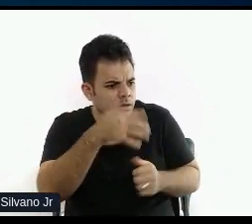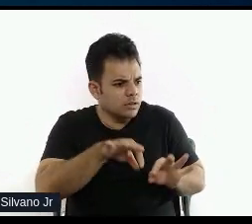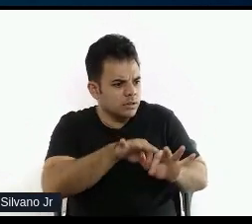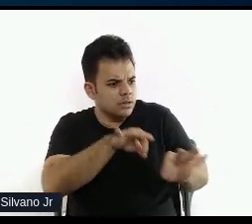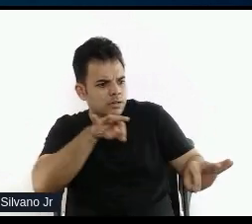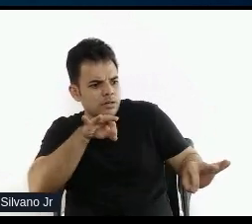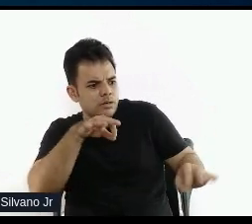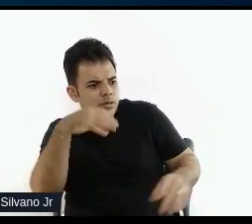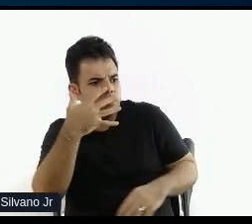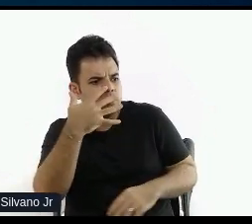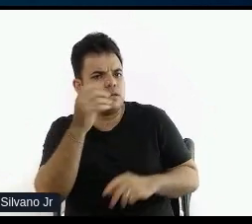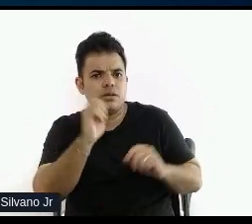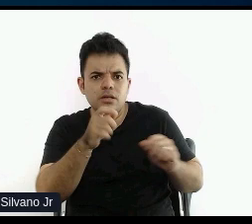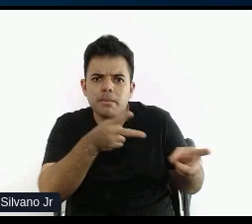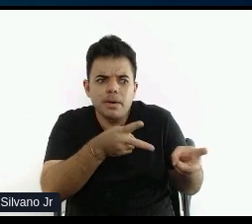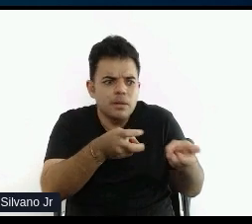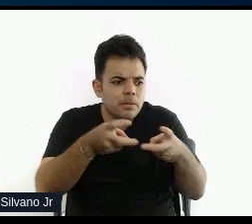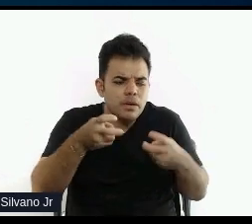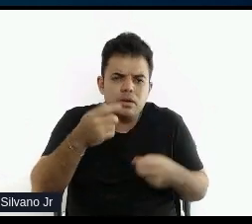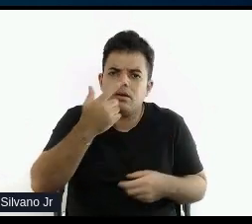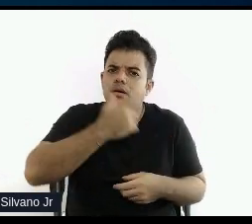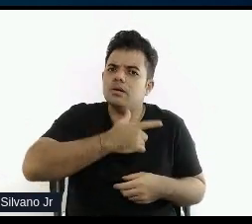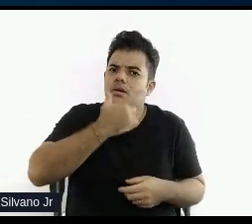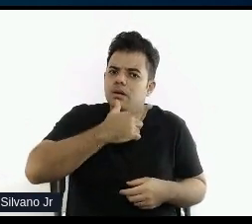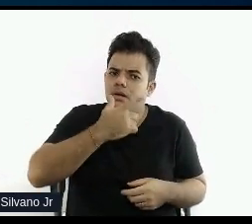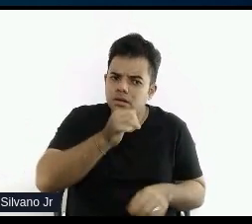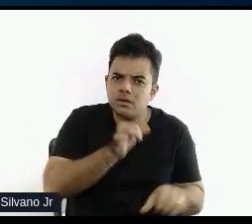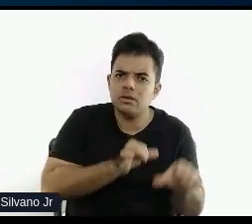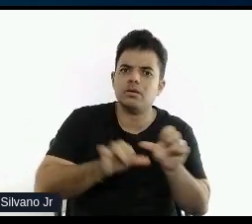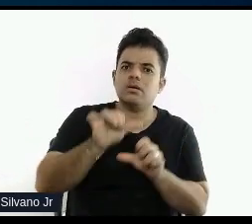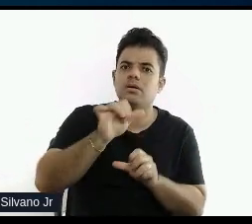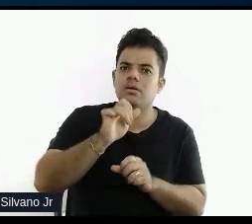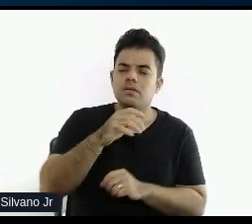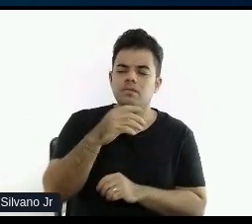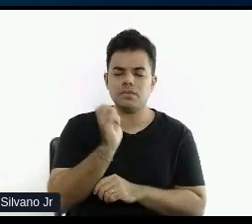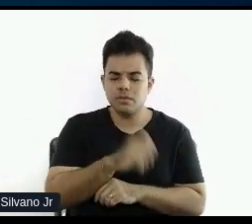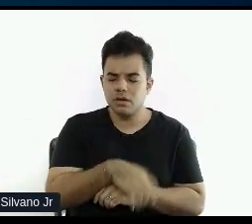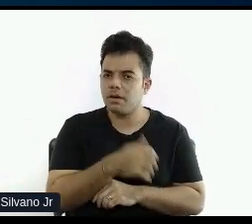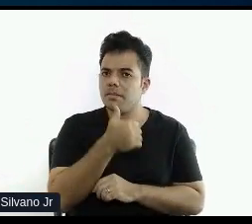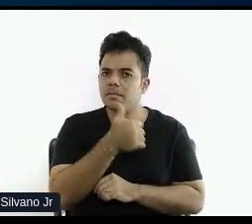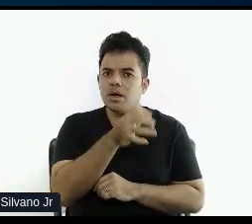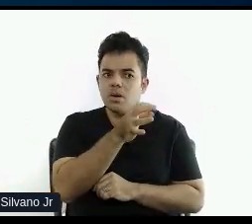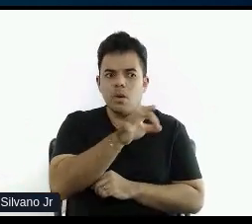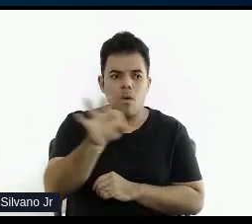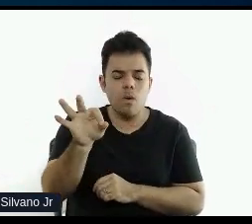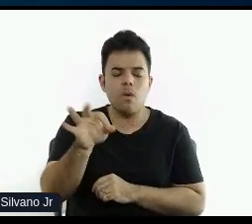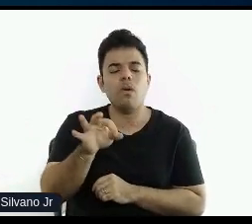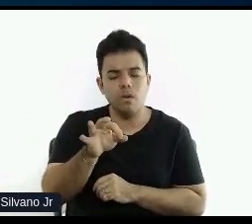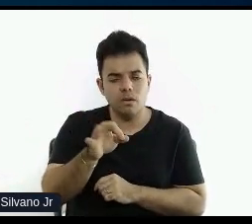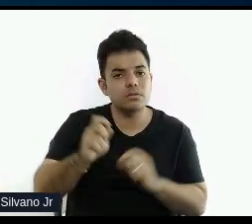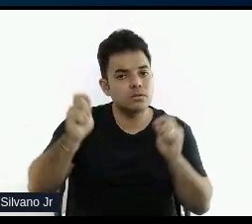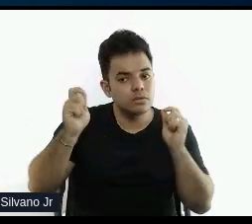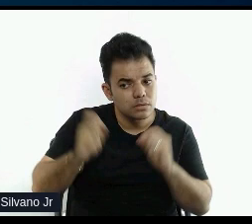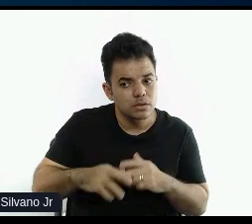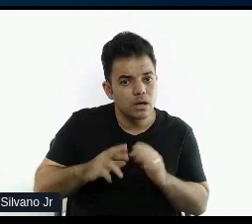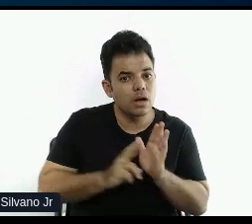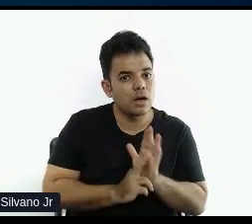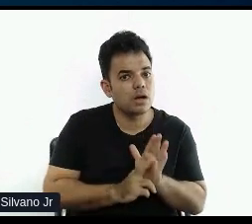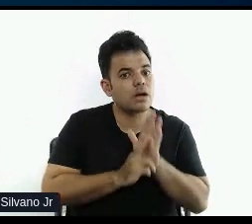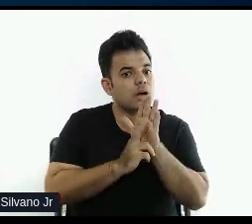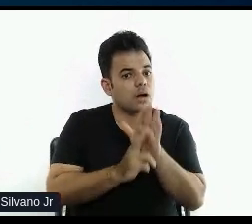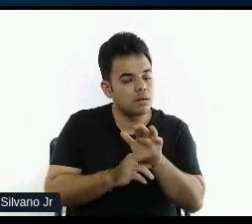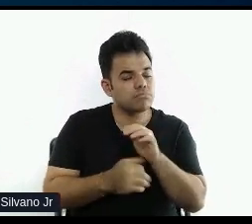modelos transformadores, eles fazem isso muito bem. Eles conseguem fazer representações que você consegue prestar atenção em